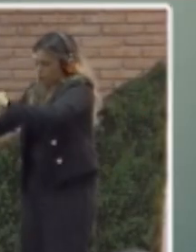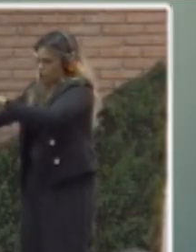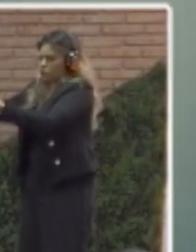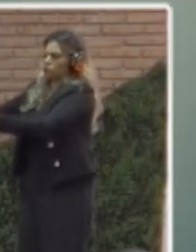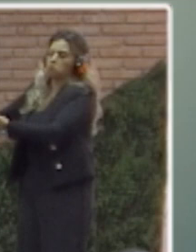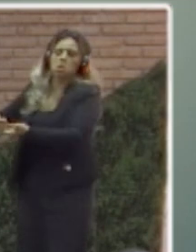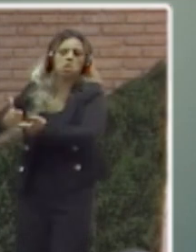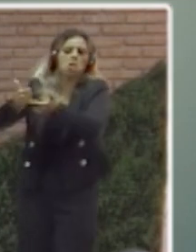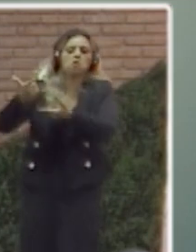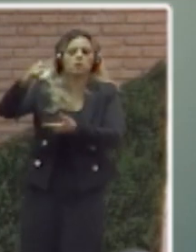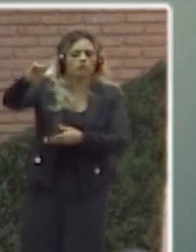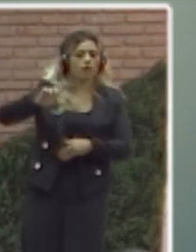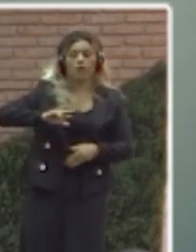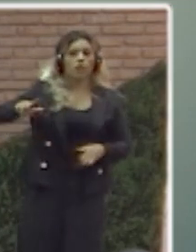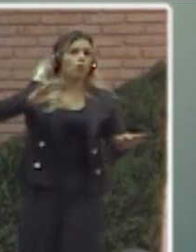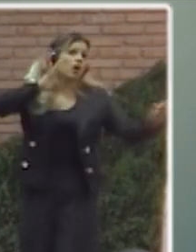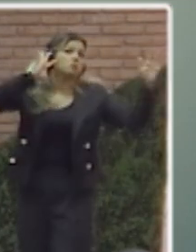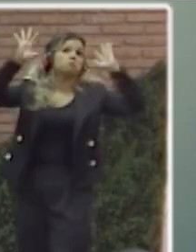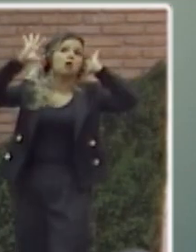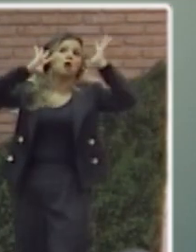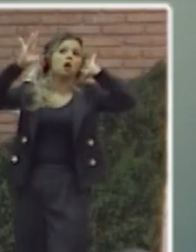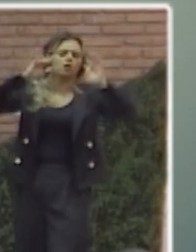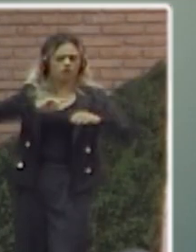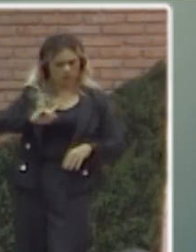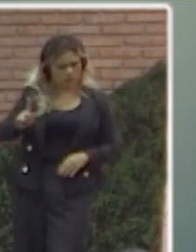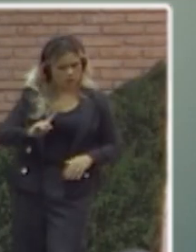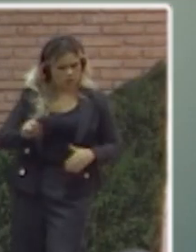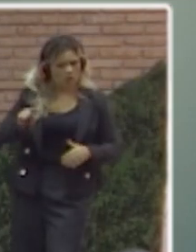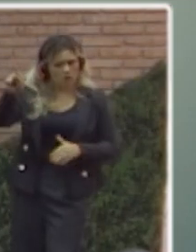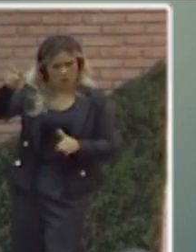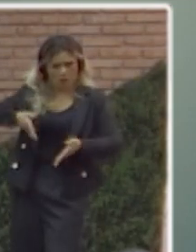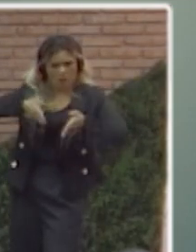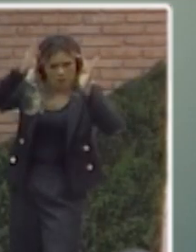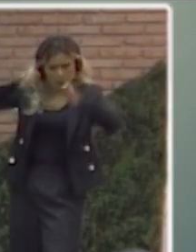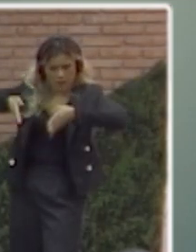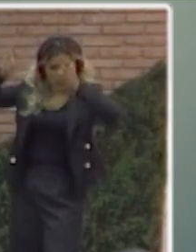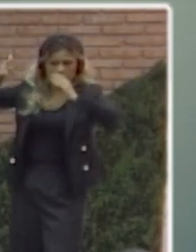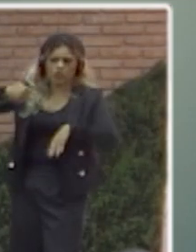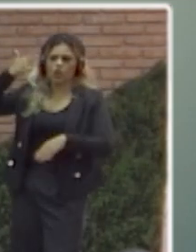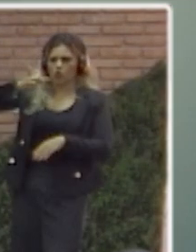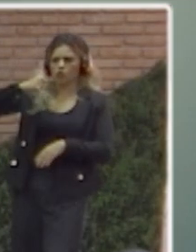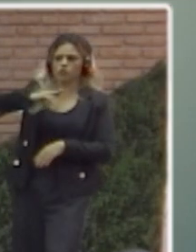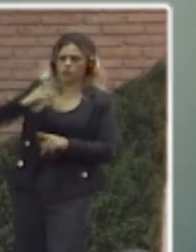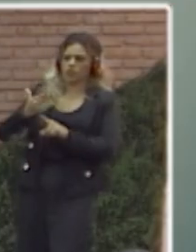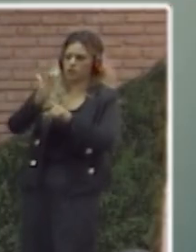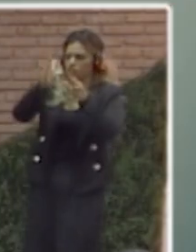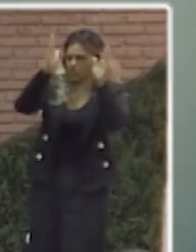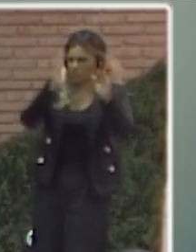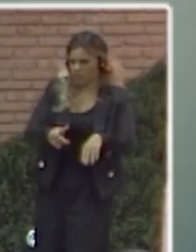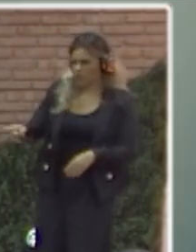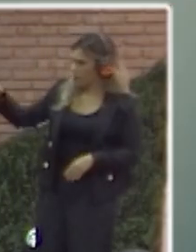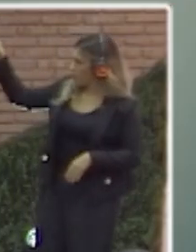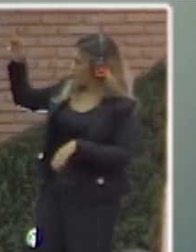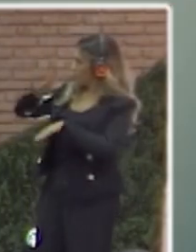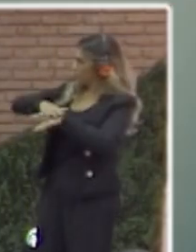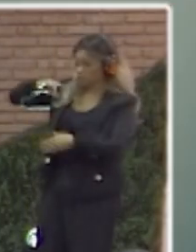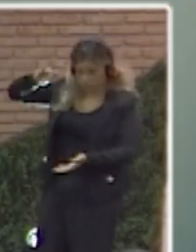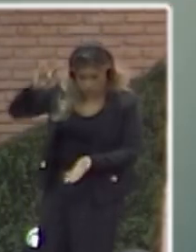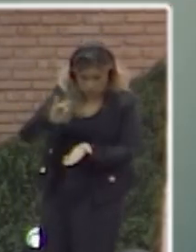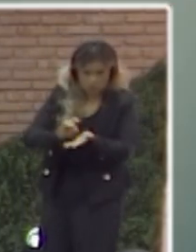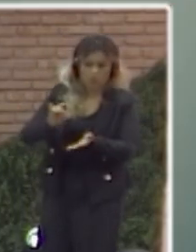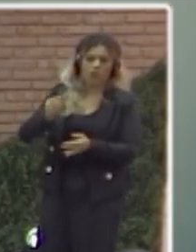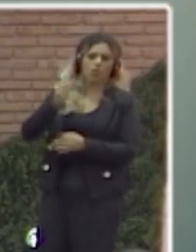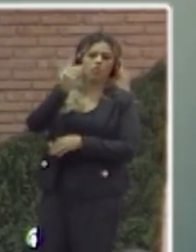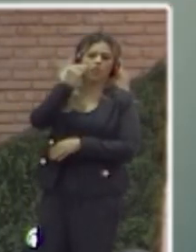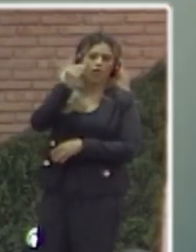utopia. A gente tem alguns prédios em Londres feitos com essa tecnologia. Isso é real, isso foi